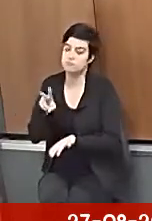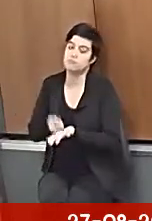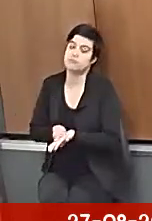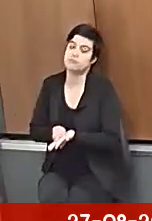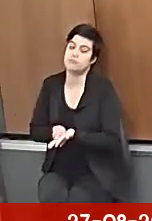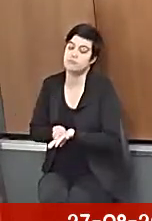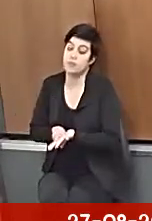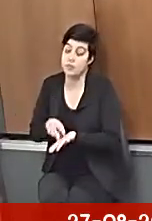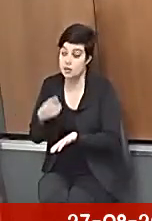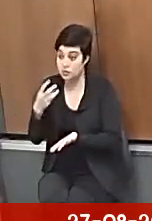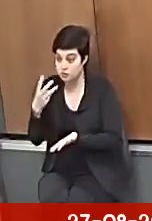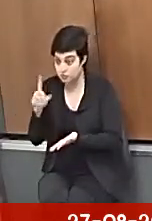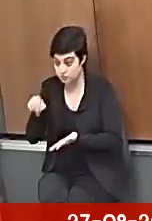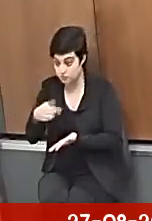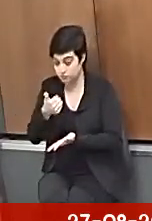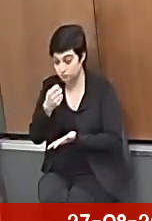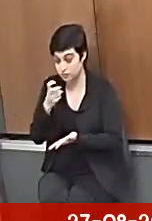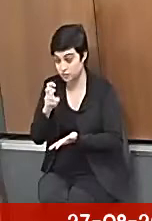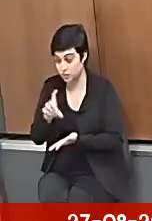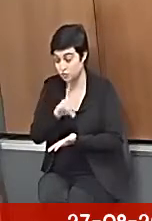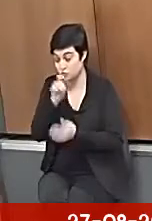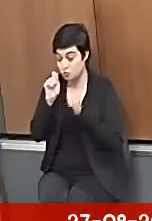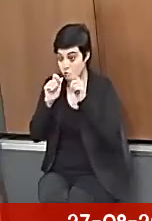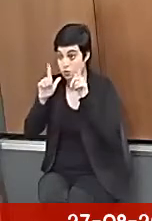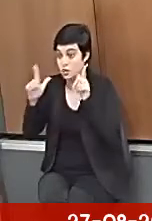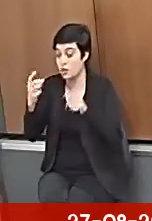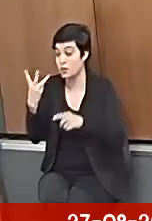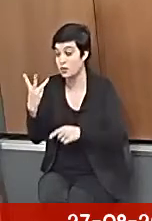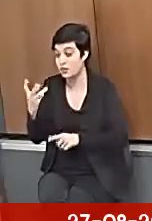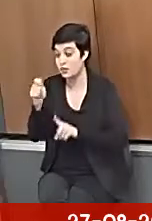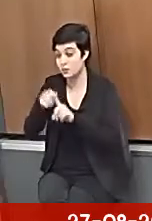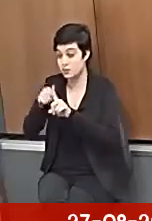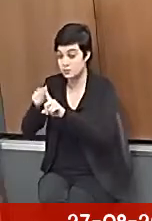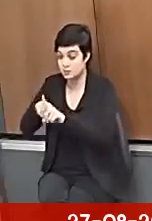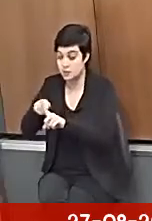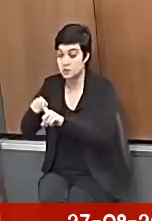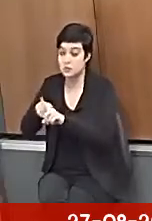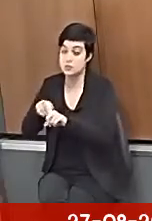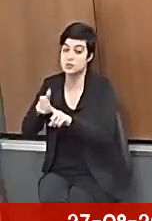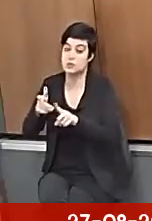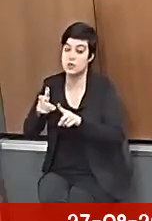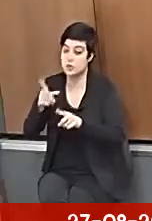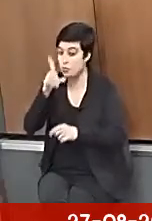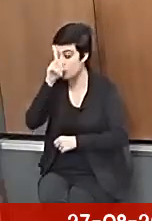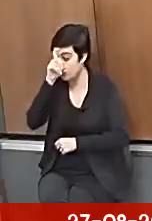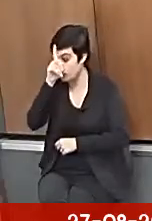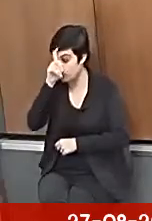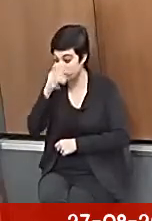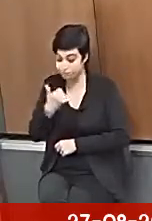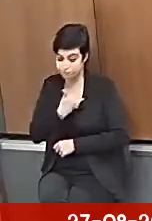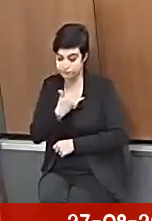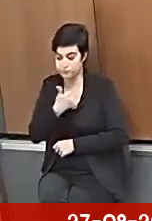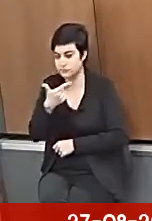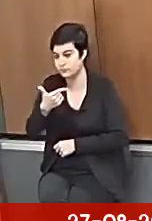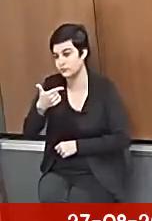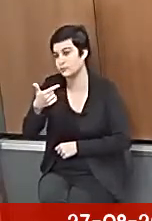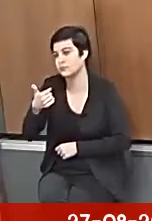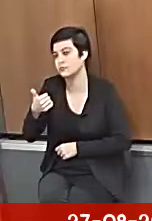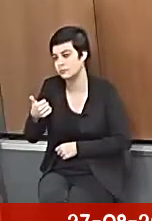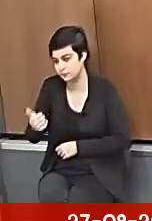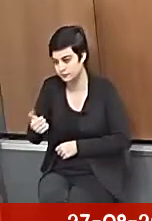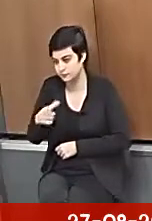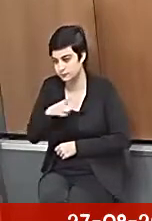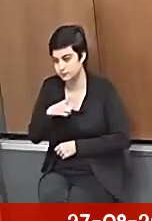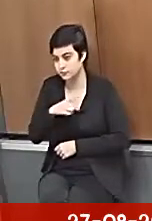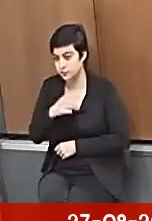três meses de de hospital beleza tudo bem eu tinha 21 anos tinha completado 21 anos com uma